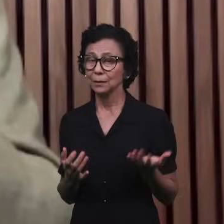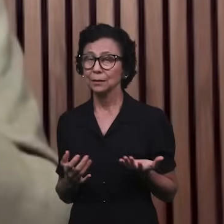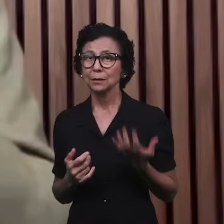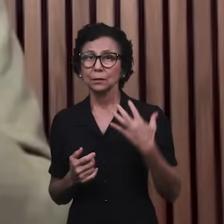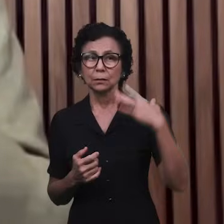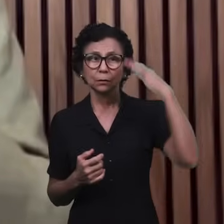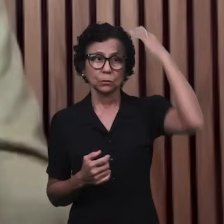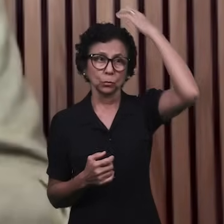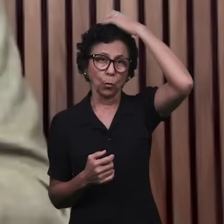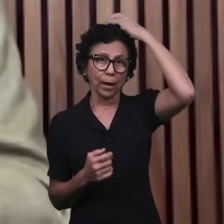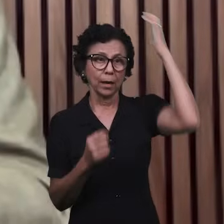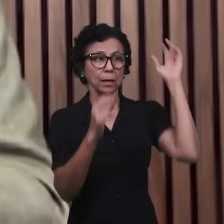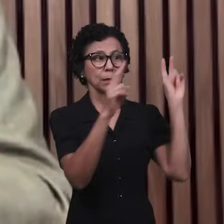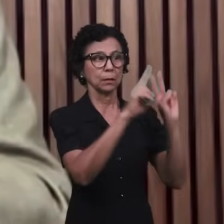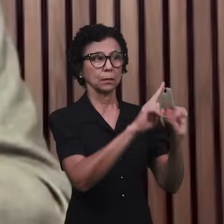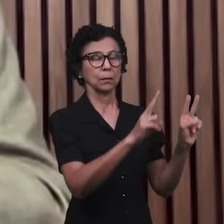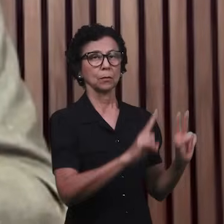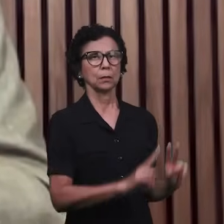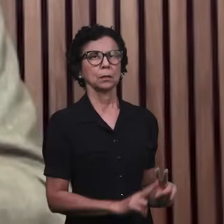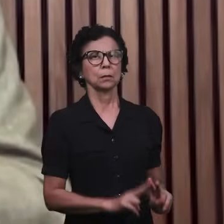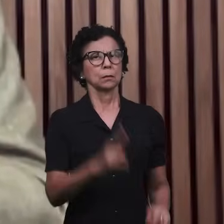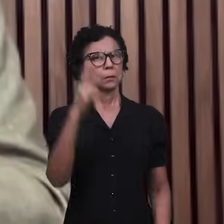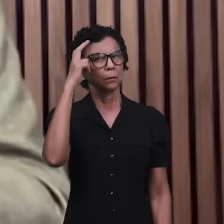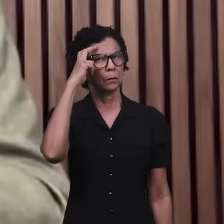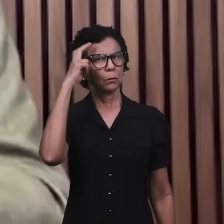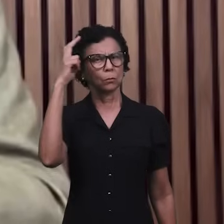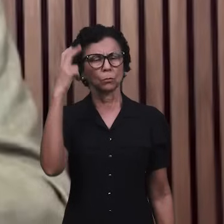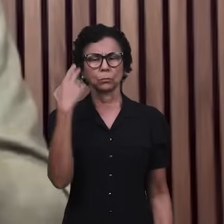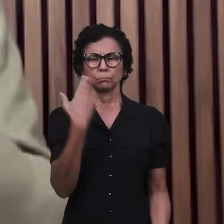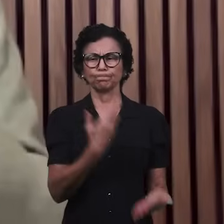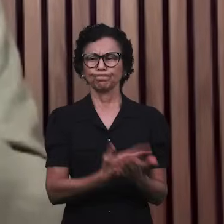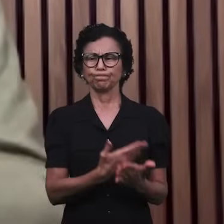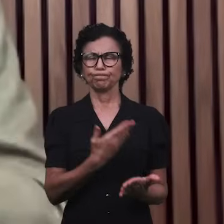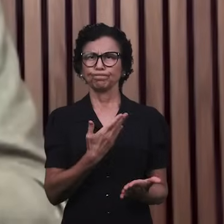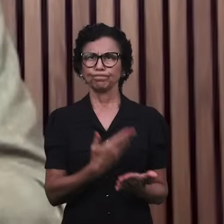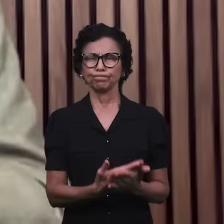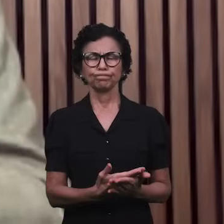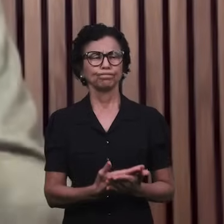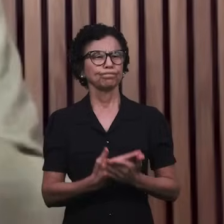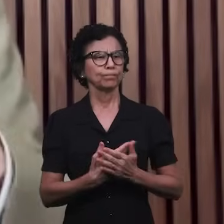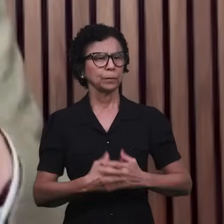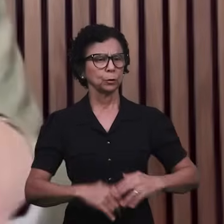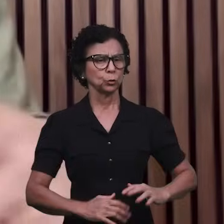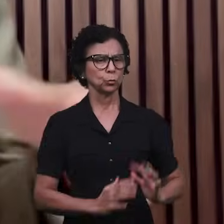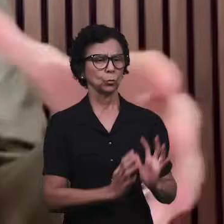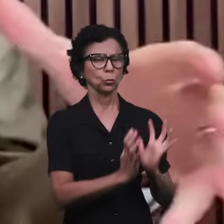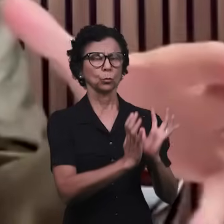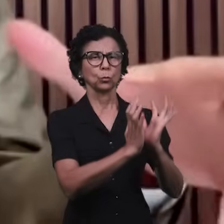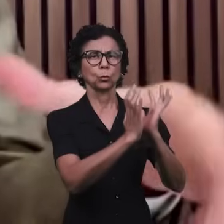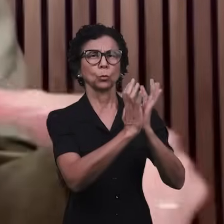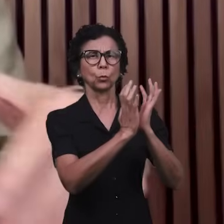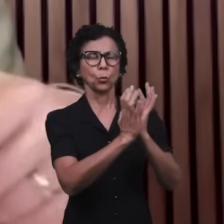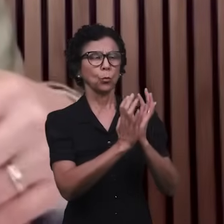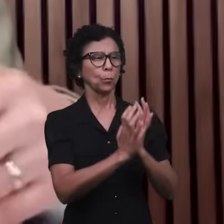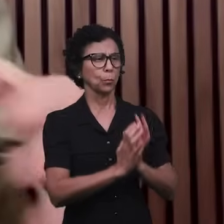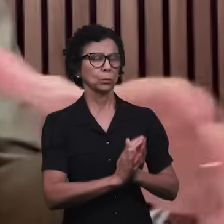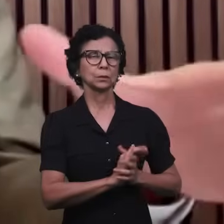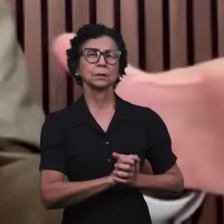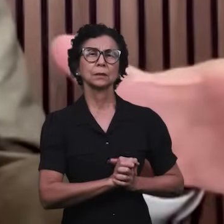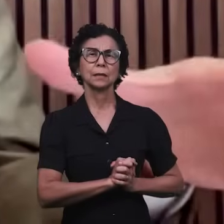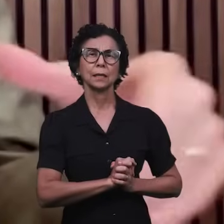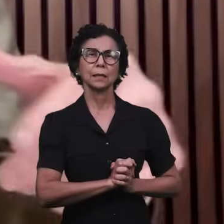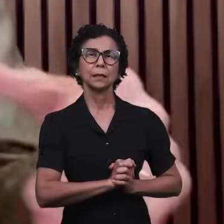ciência, a gente imagina um rei como Nabucodonosor, como ele era preparado com esse nível de sábios e